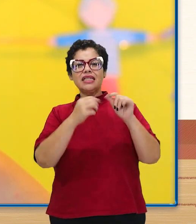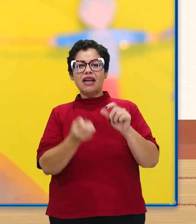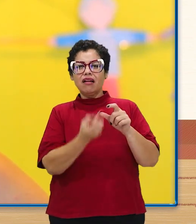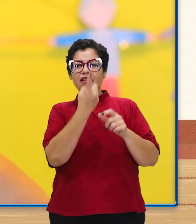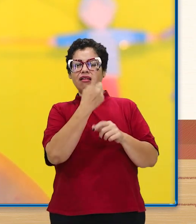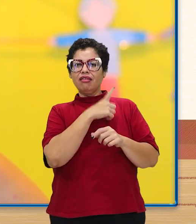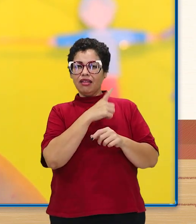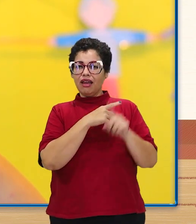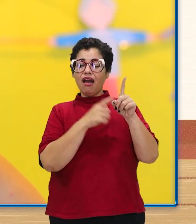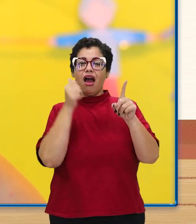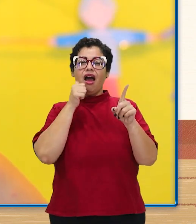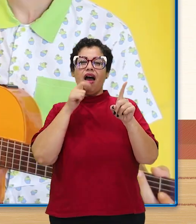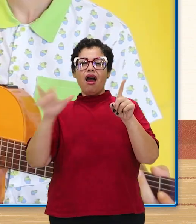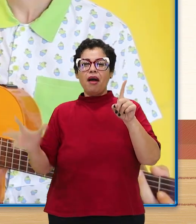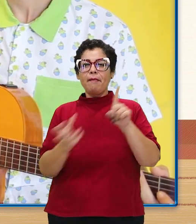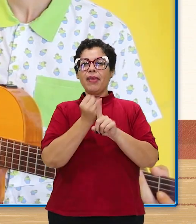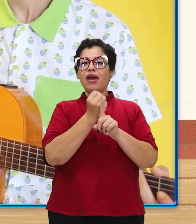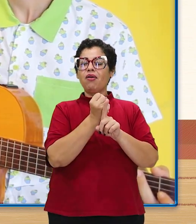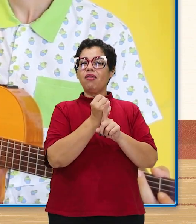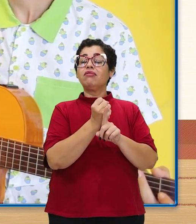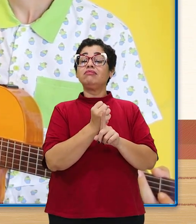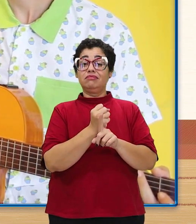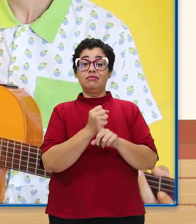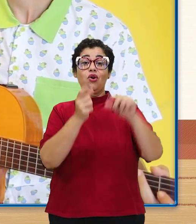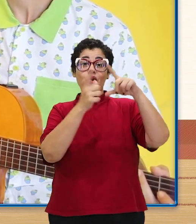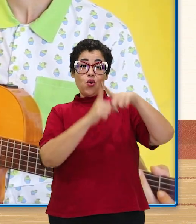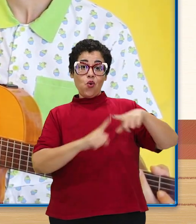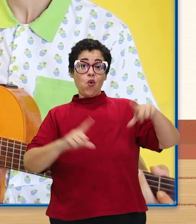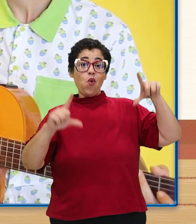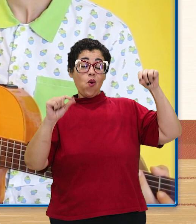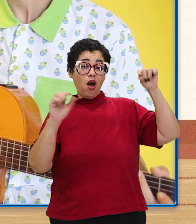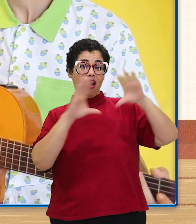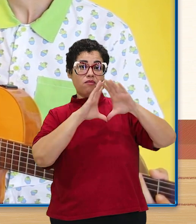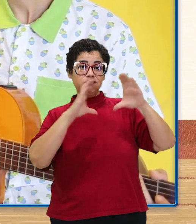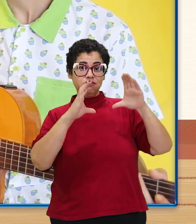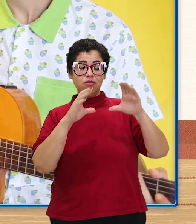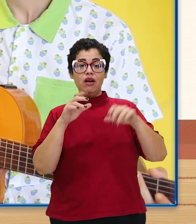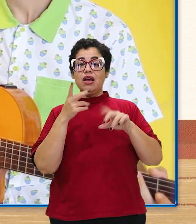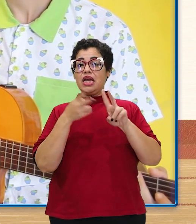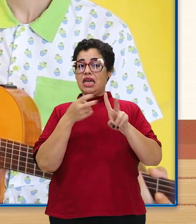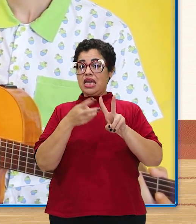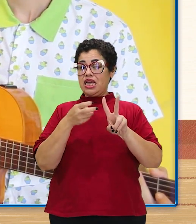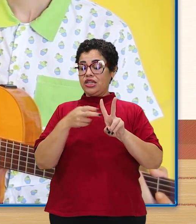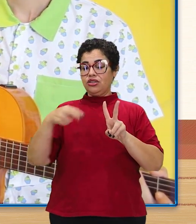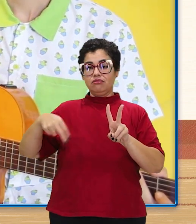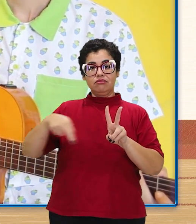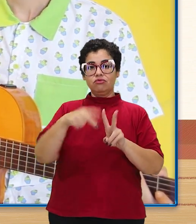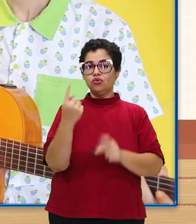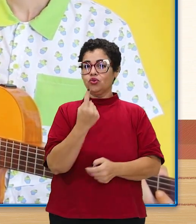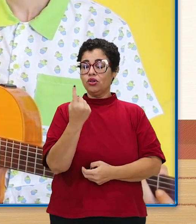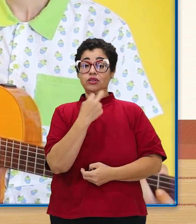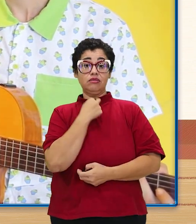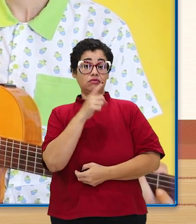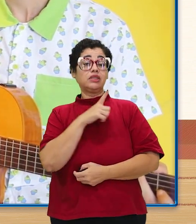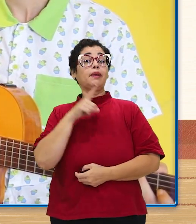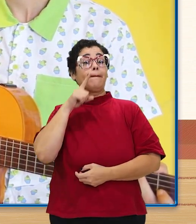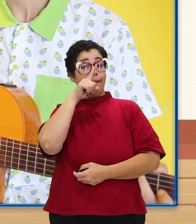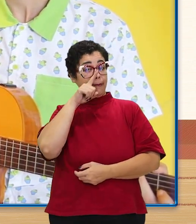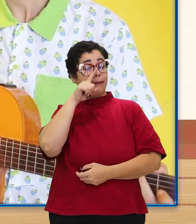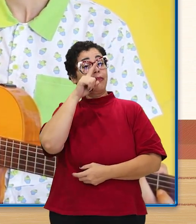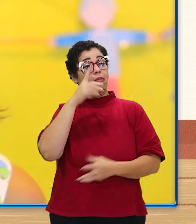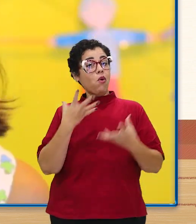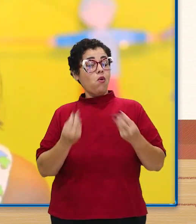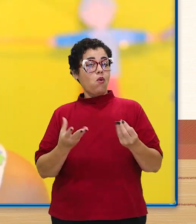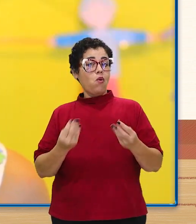nova estrela havia surgido. Em noites de lua cheia, as índias nem saíam sozinhas pela floresta, pois sabiam que o perigo era ainda